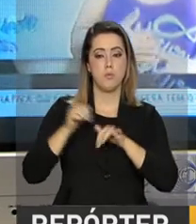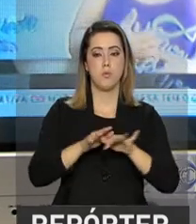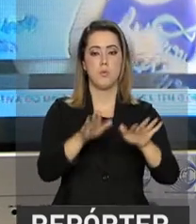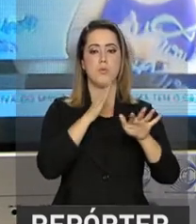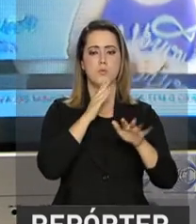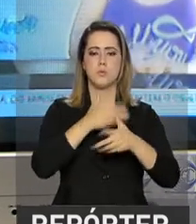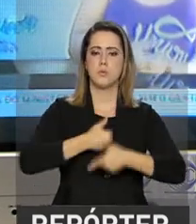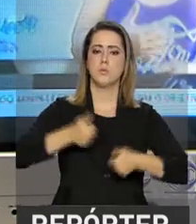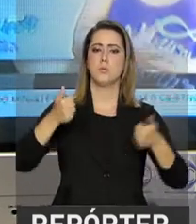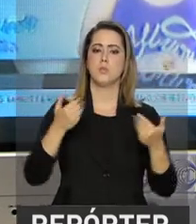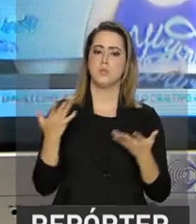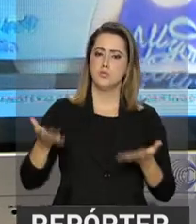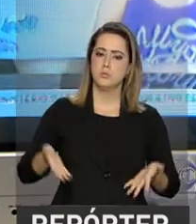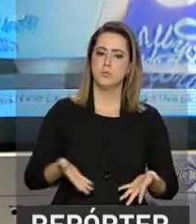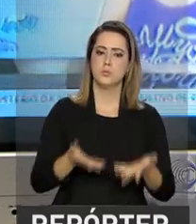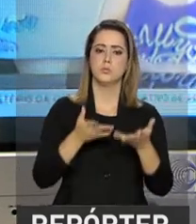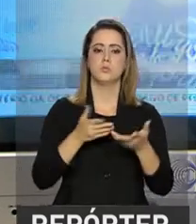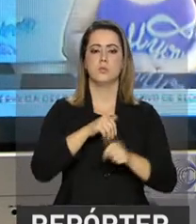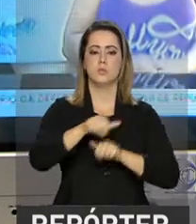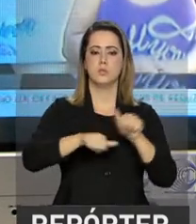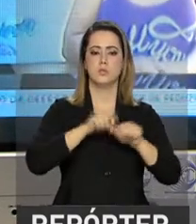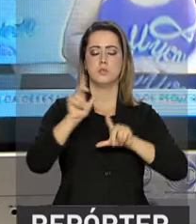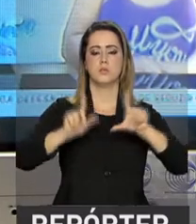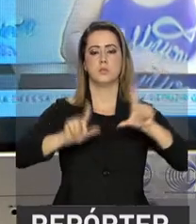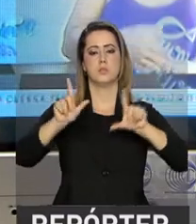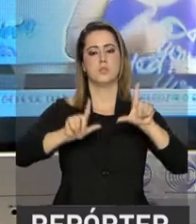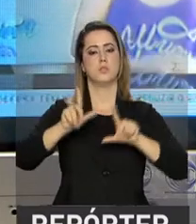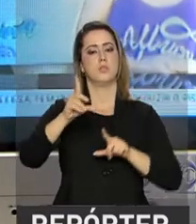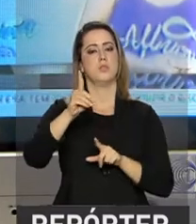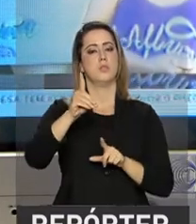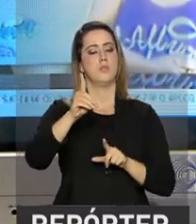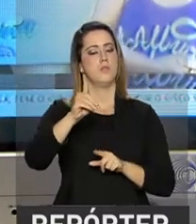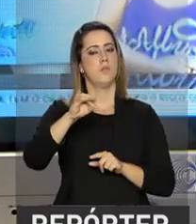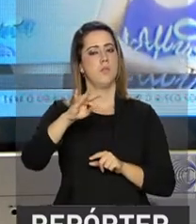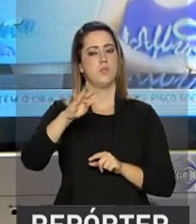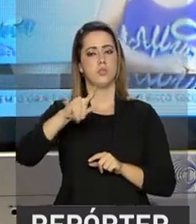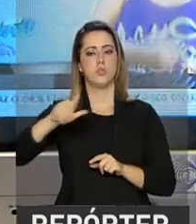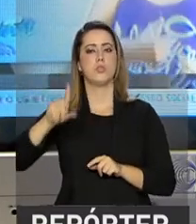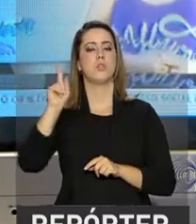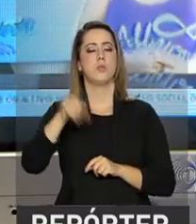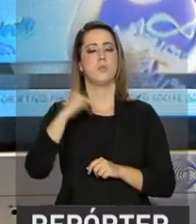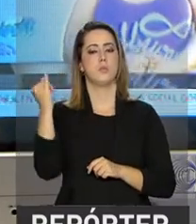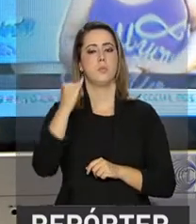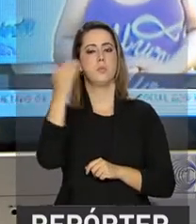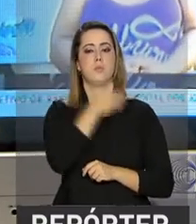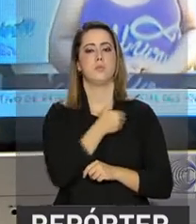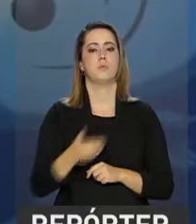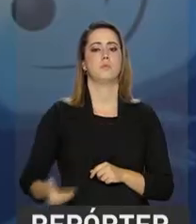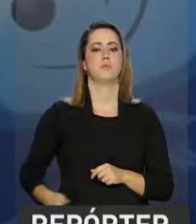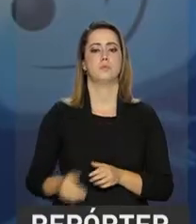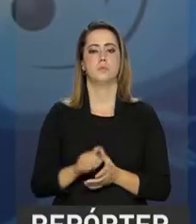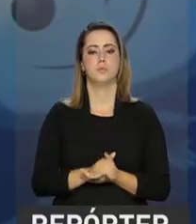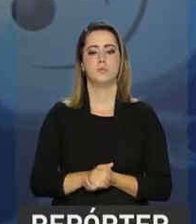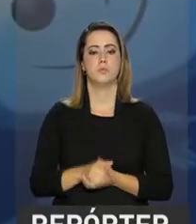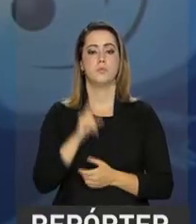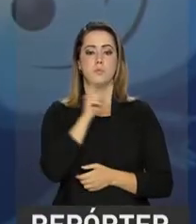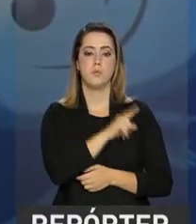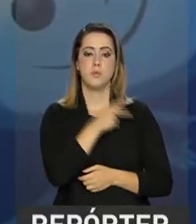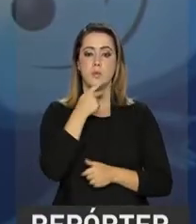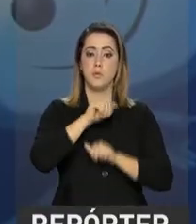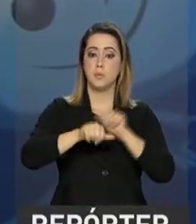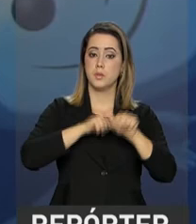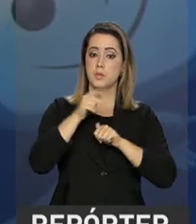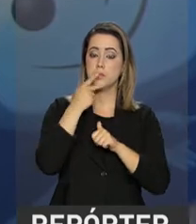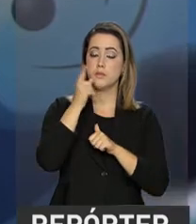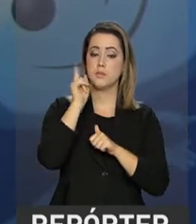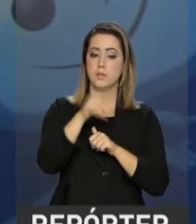se mobilizando em prol da digitalização da TV, que é uma política pública muito importante para o governo brasileiro. Para Vivian, mudanças